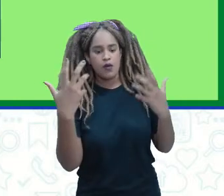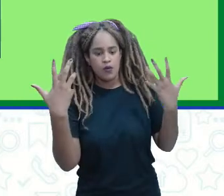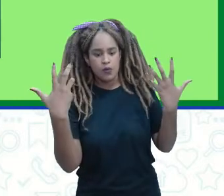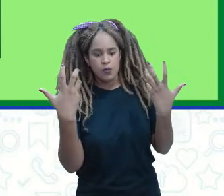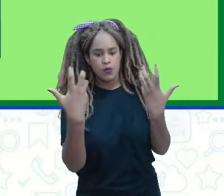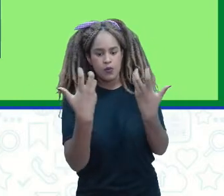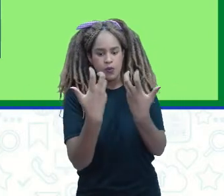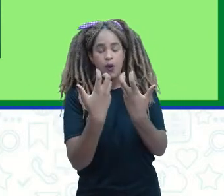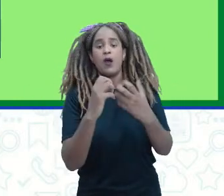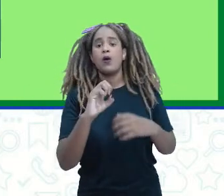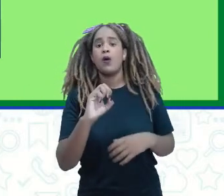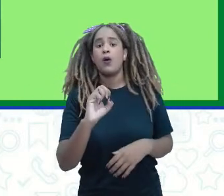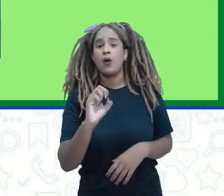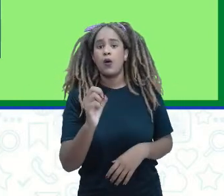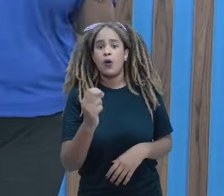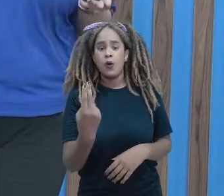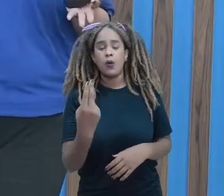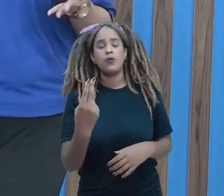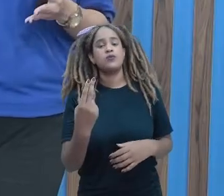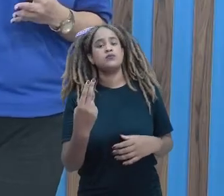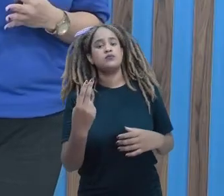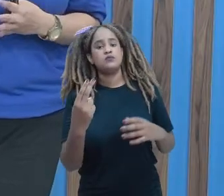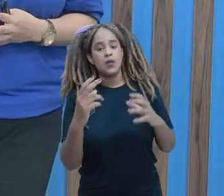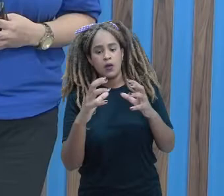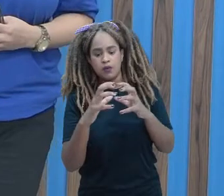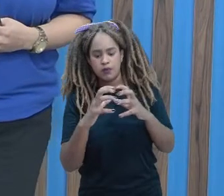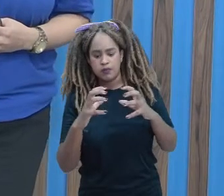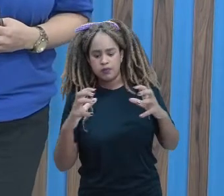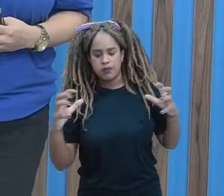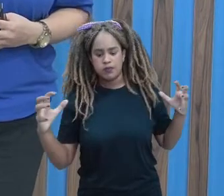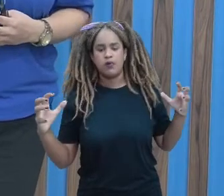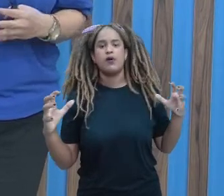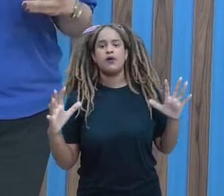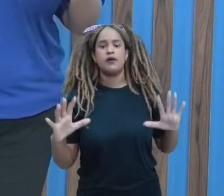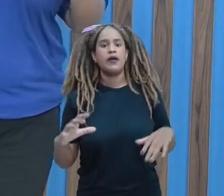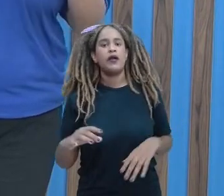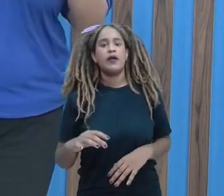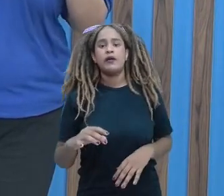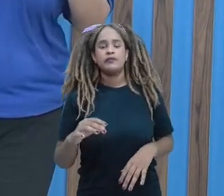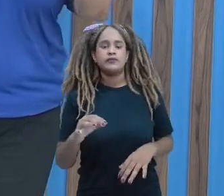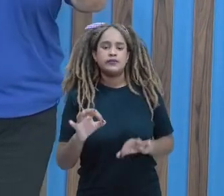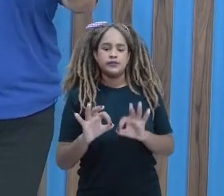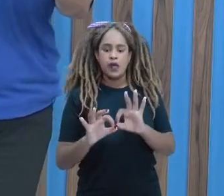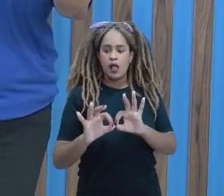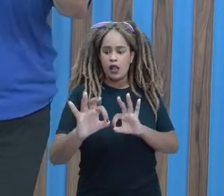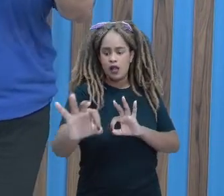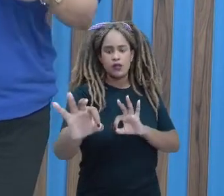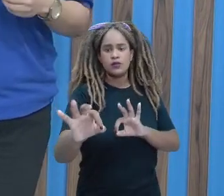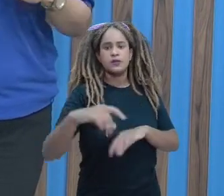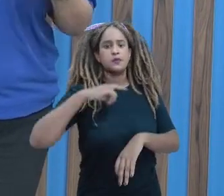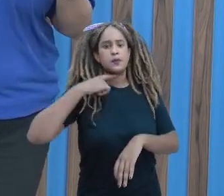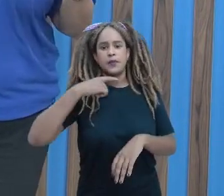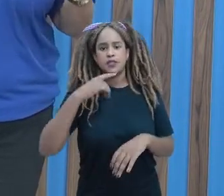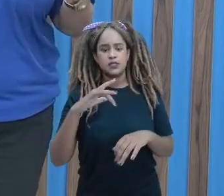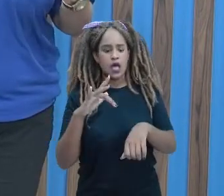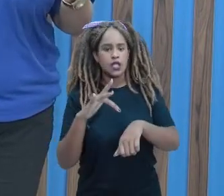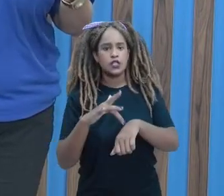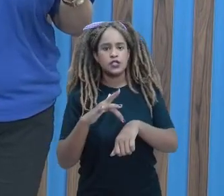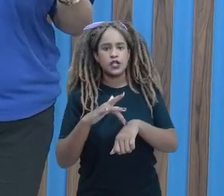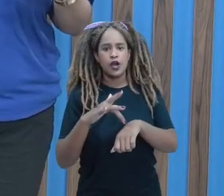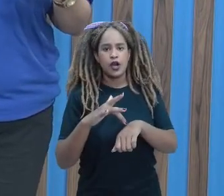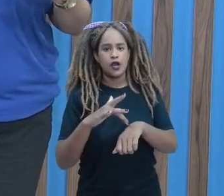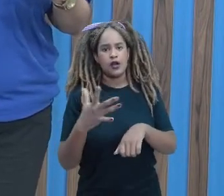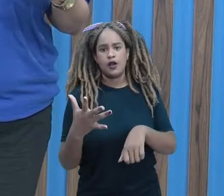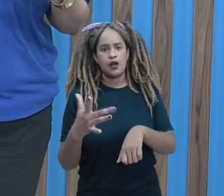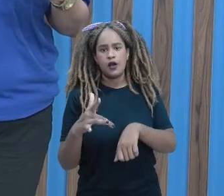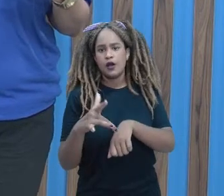atua à distância, ou seja, não precisa nem encostar, né, para ter essa força aí de atração,